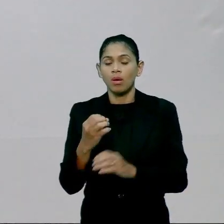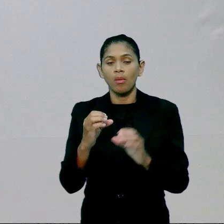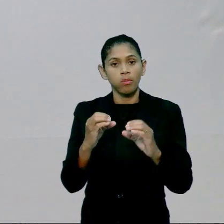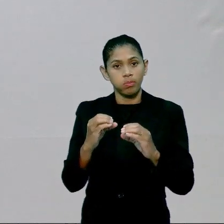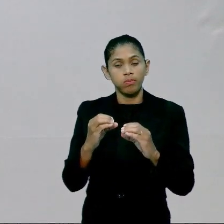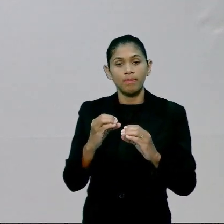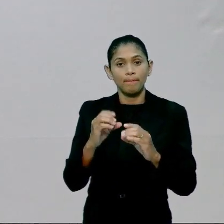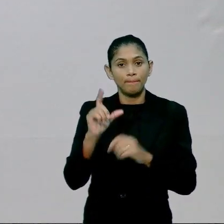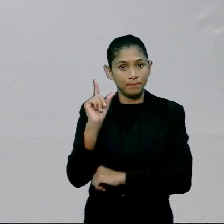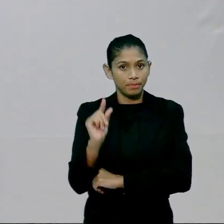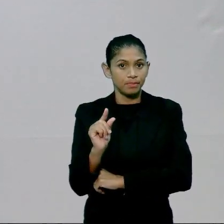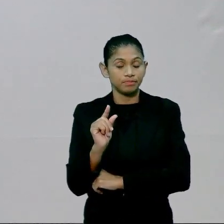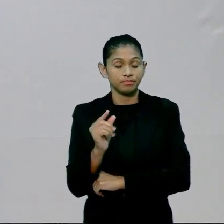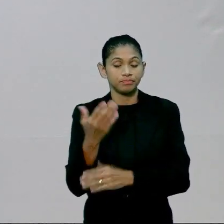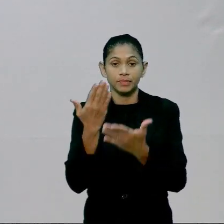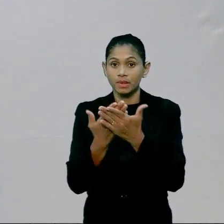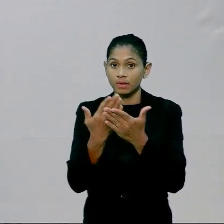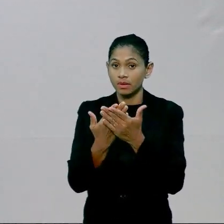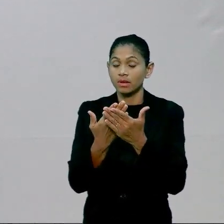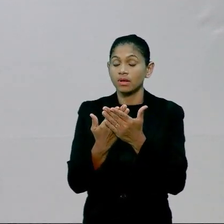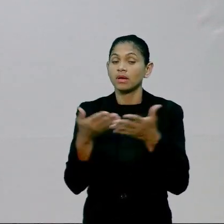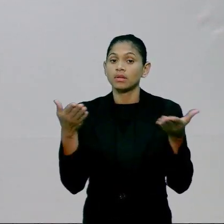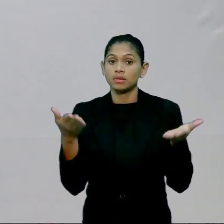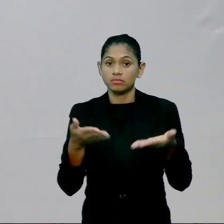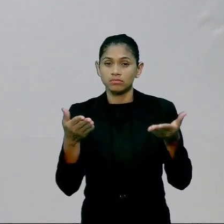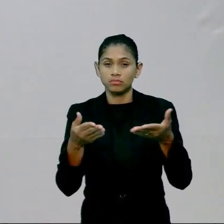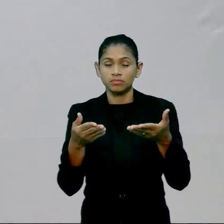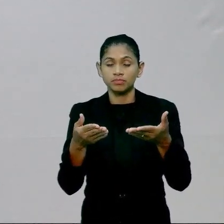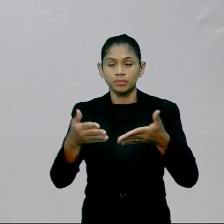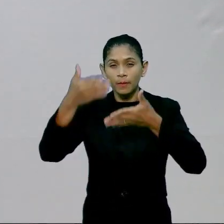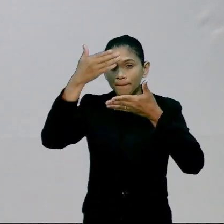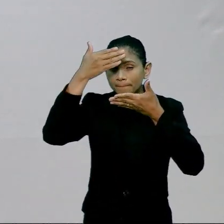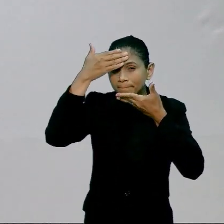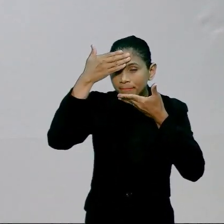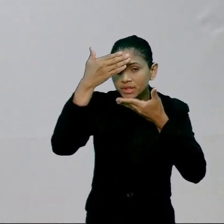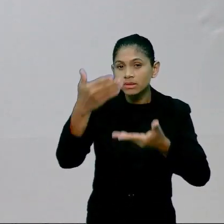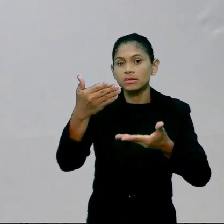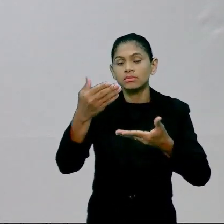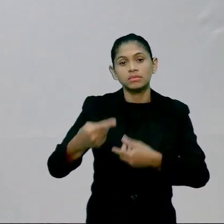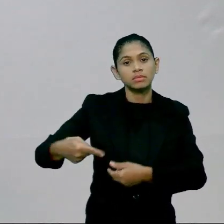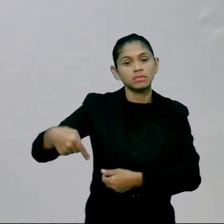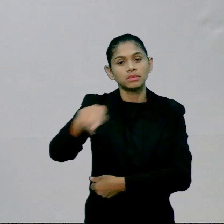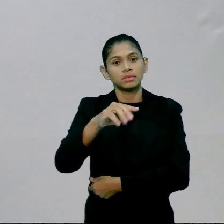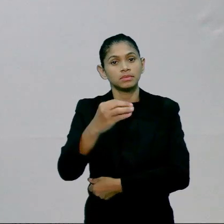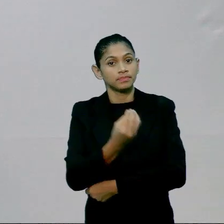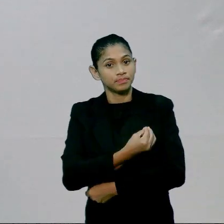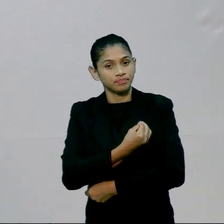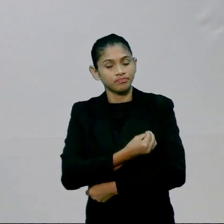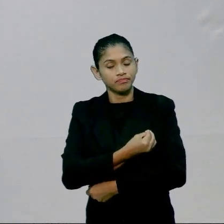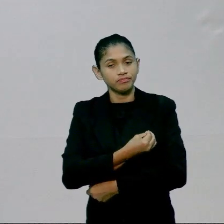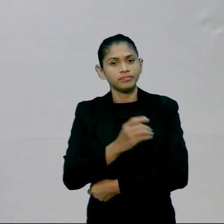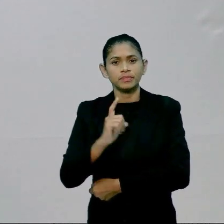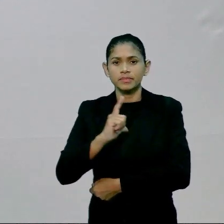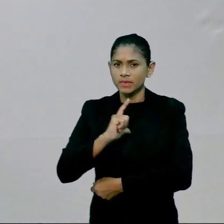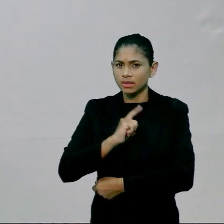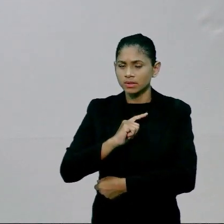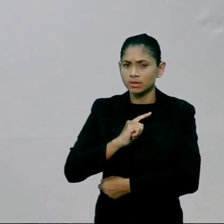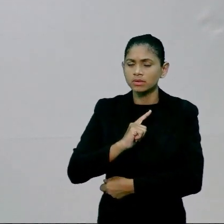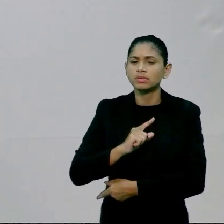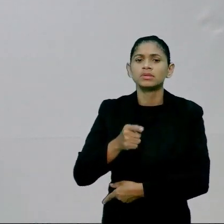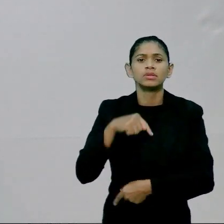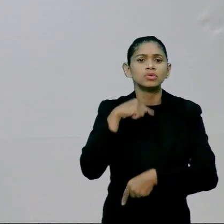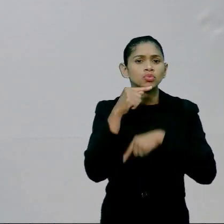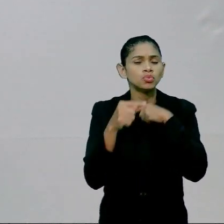Essa foi a nossa aula de hoje. Muito obrigado pela sua participação. Se você tiver alguma dúvida, assista às